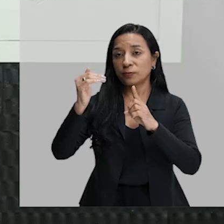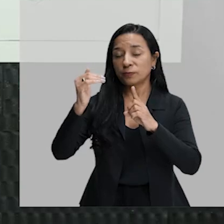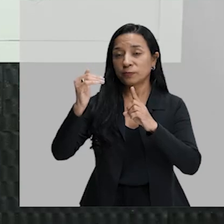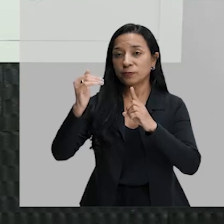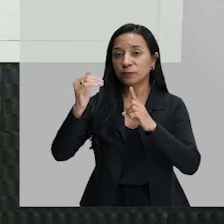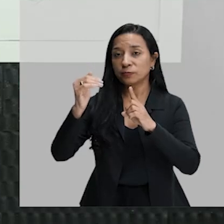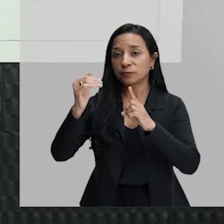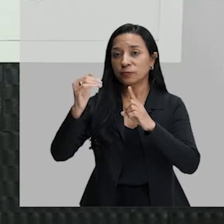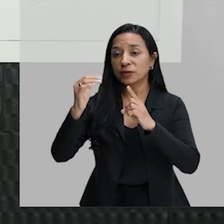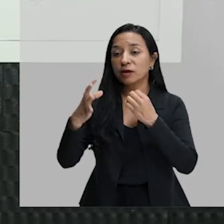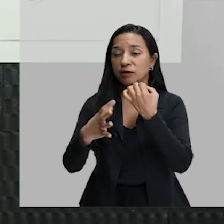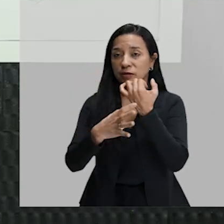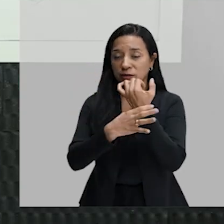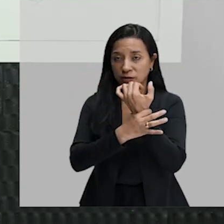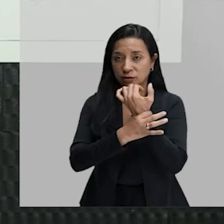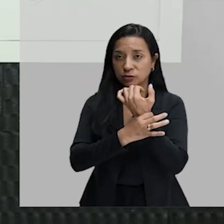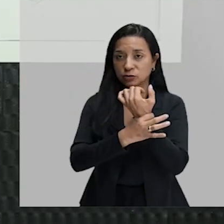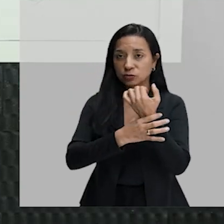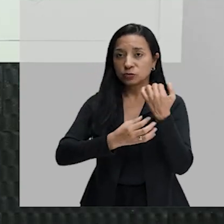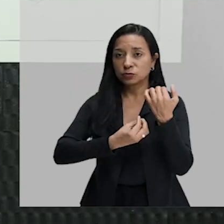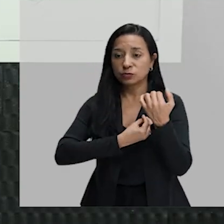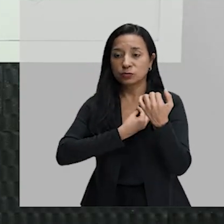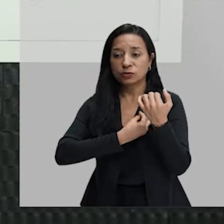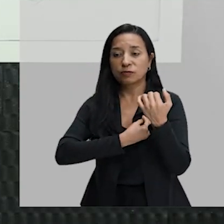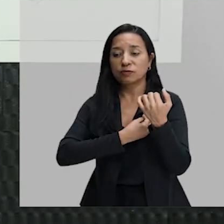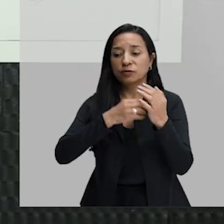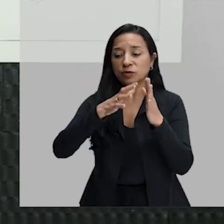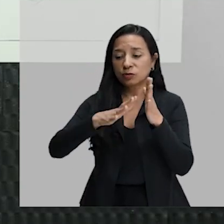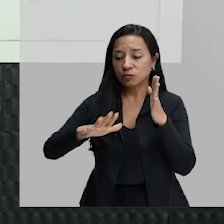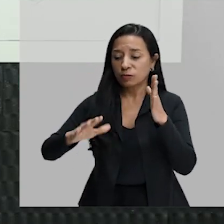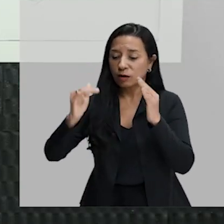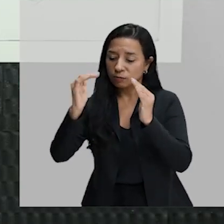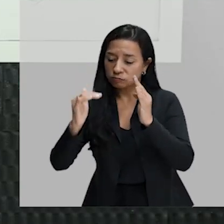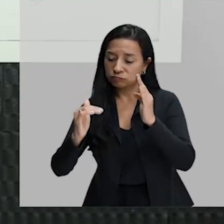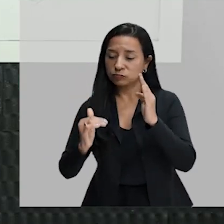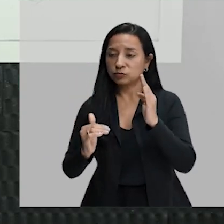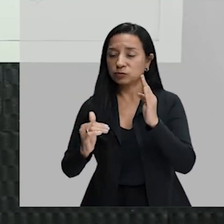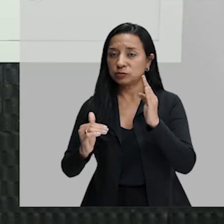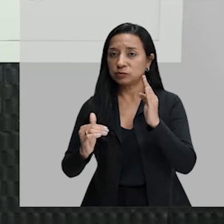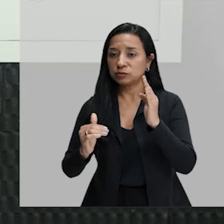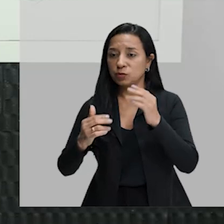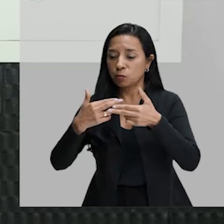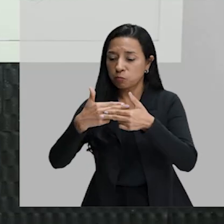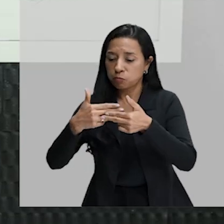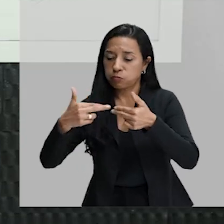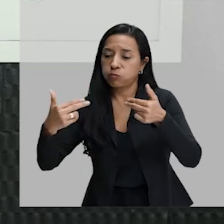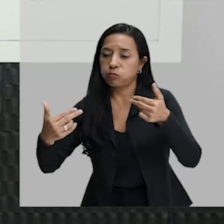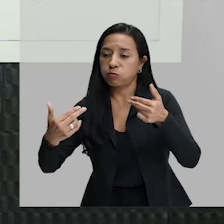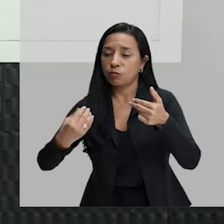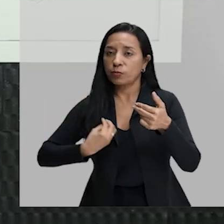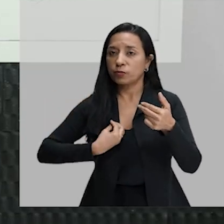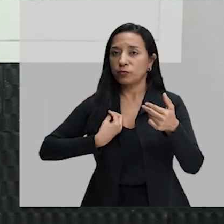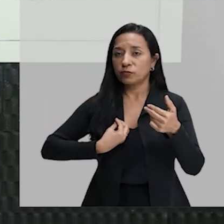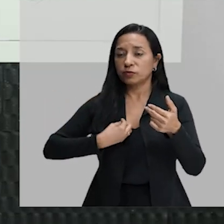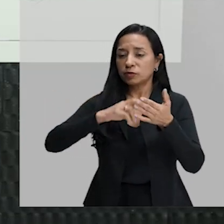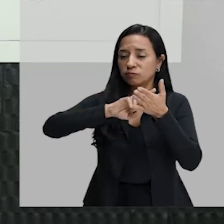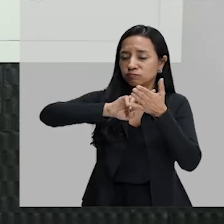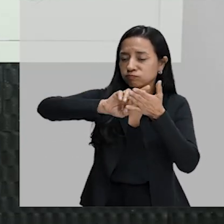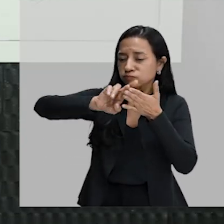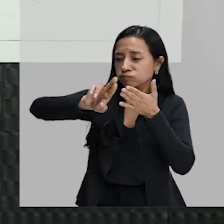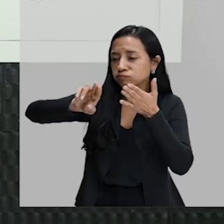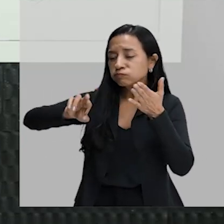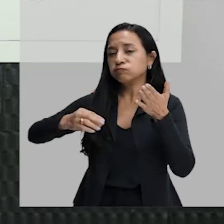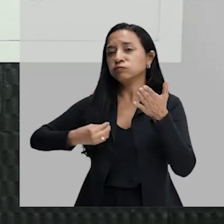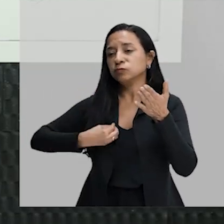que a vida, né, toda a vida marinha aqui abaixo. Certo? Então, os peixes eles não ficam congelados, eles ficam aqui na parte de